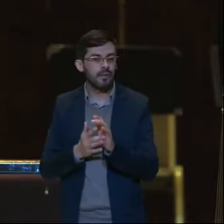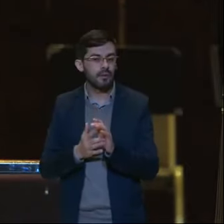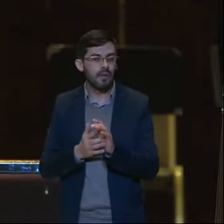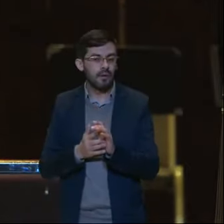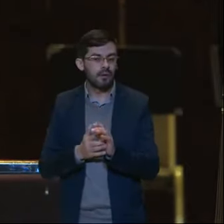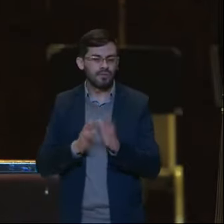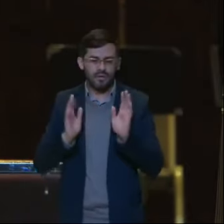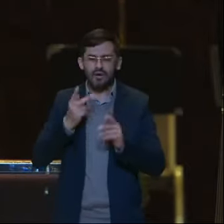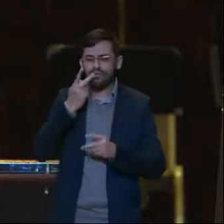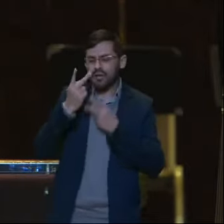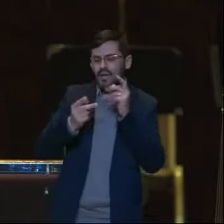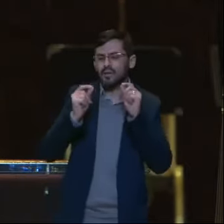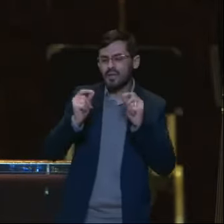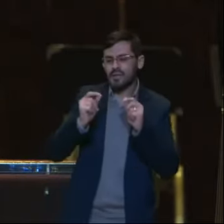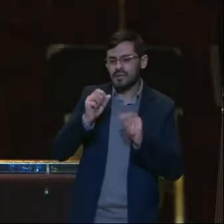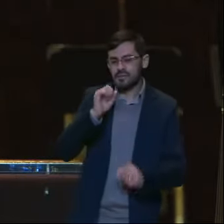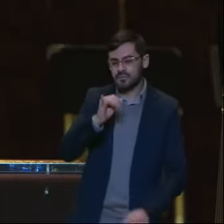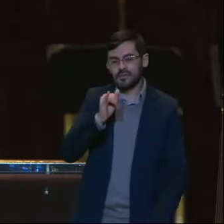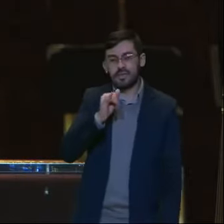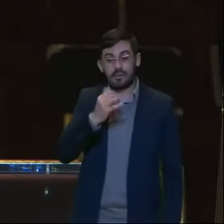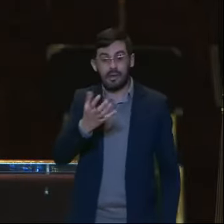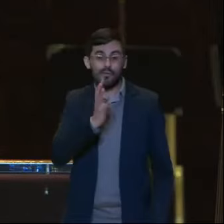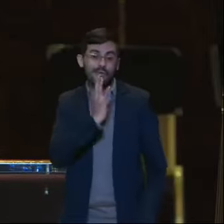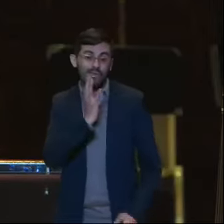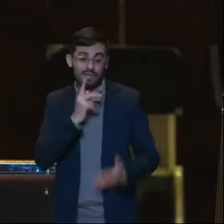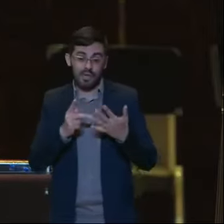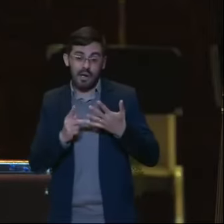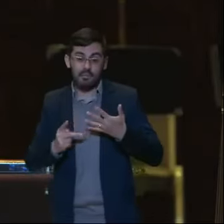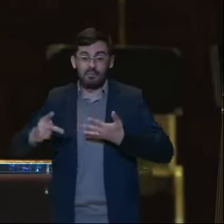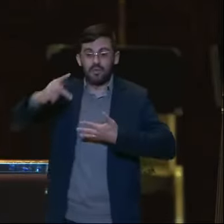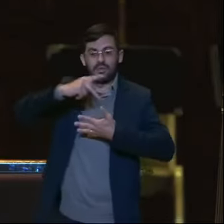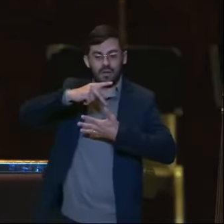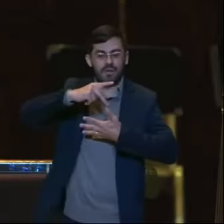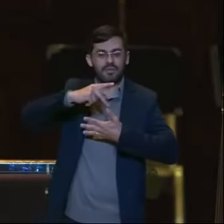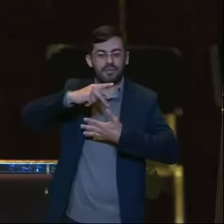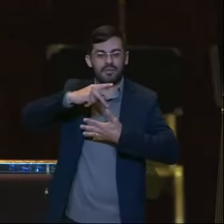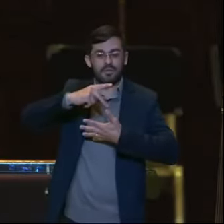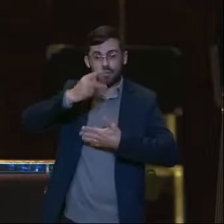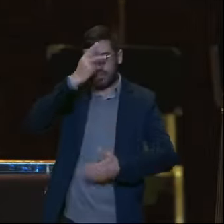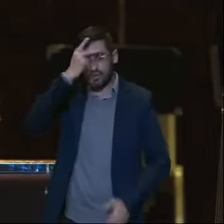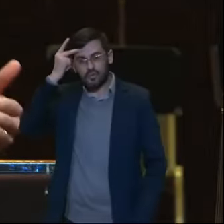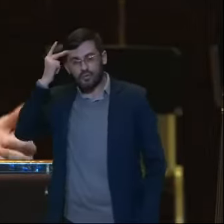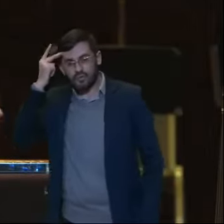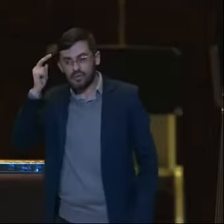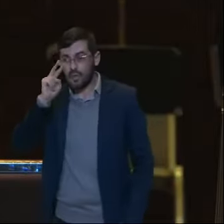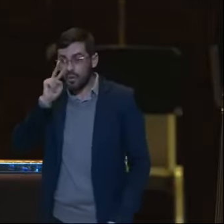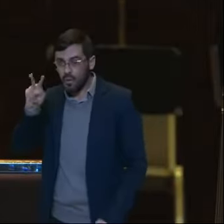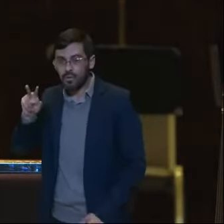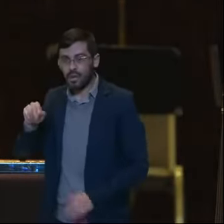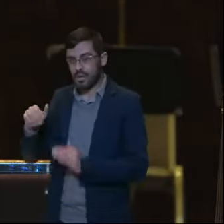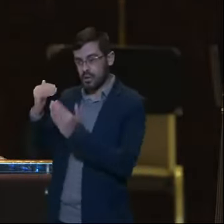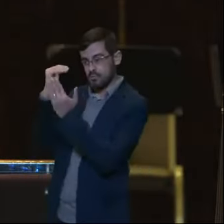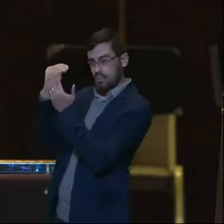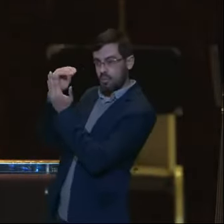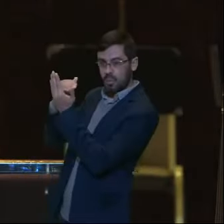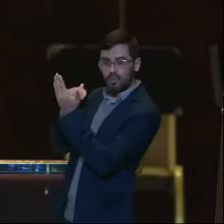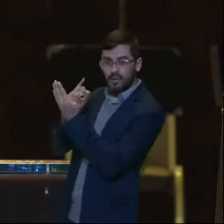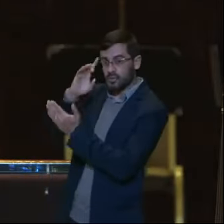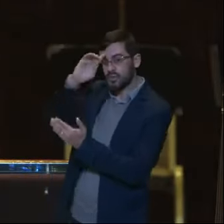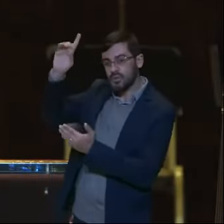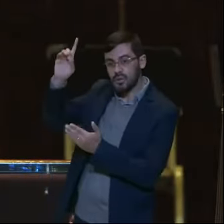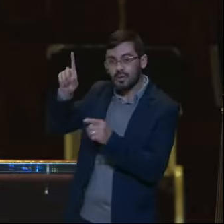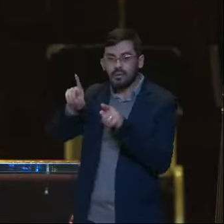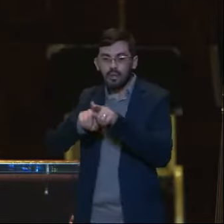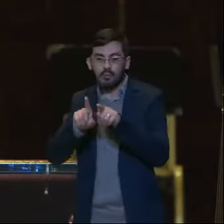de alguém, você olha para a sua agenda e você olha para o seu extrato do cartão de crédito. A forma que nós gastamos o dinheiro e a forma que nós gastamos o